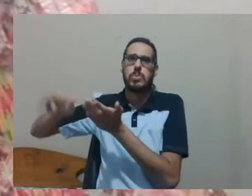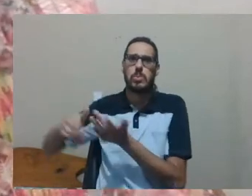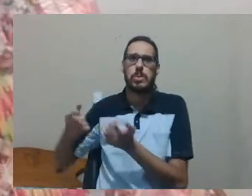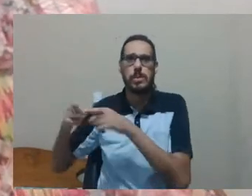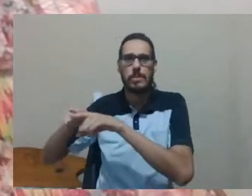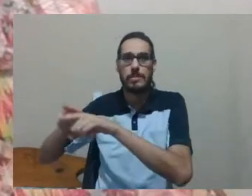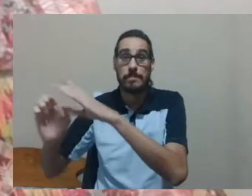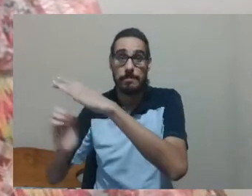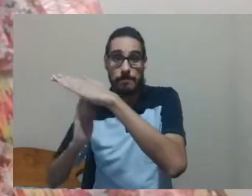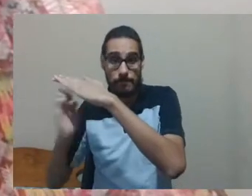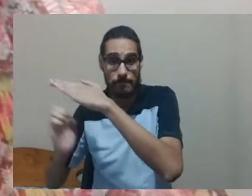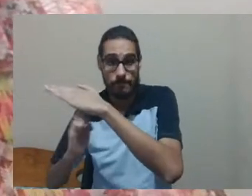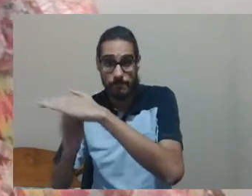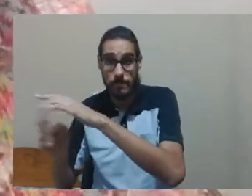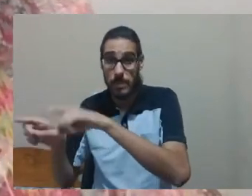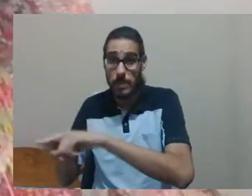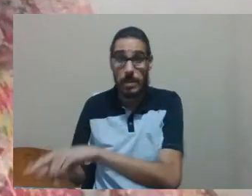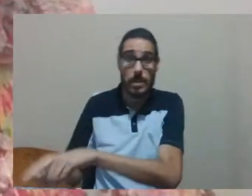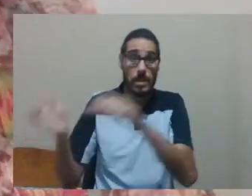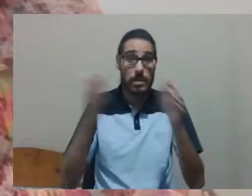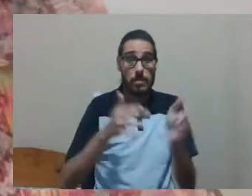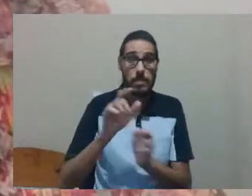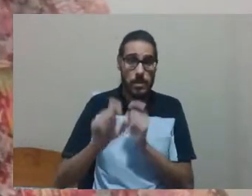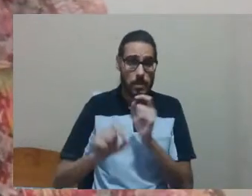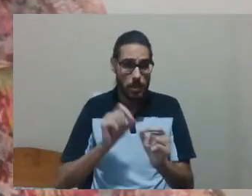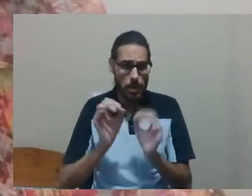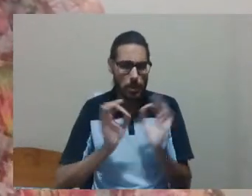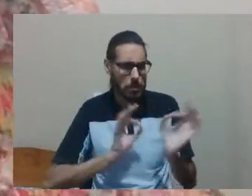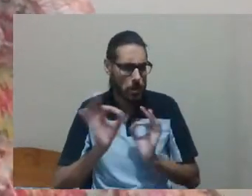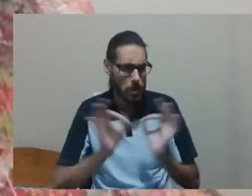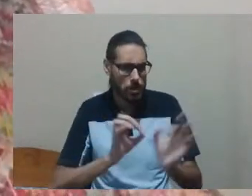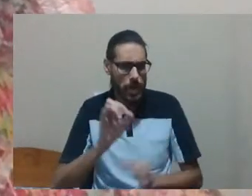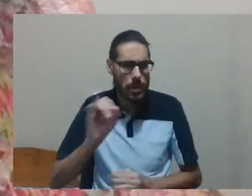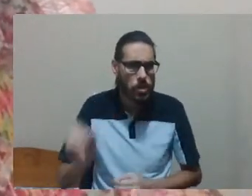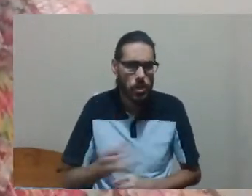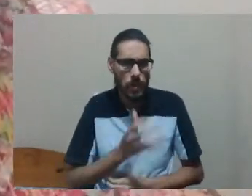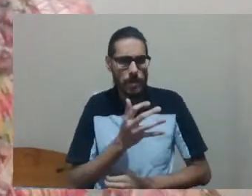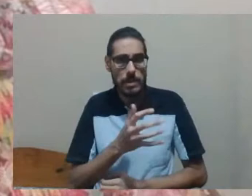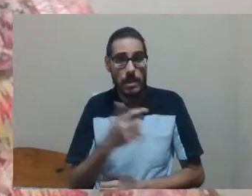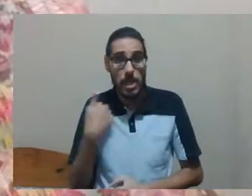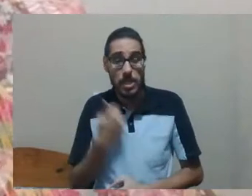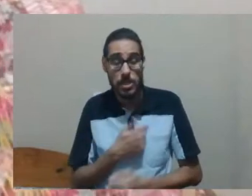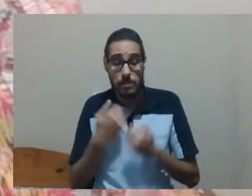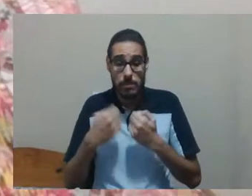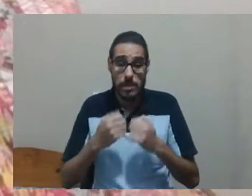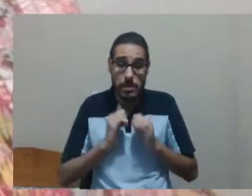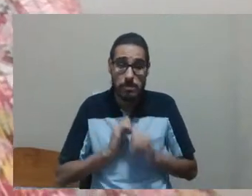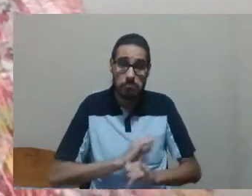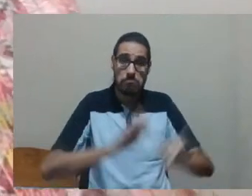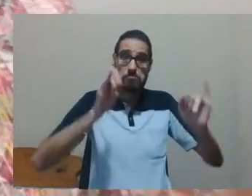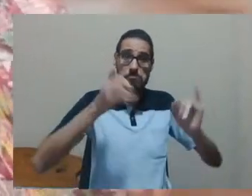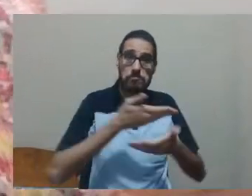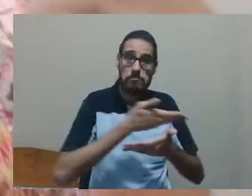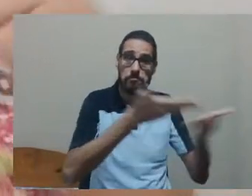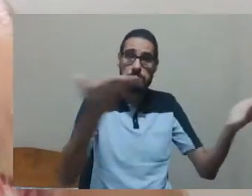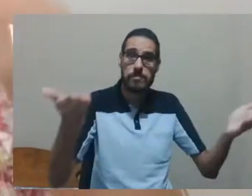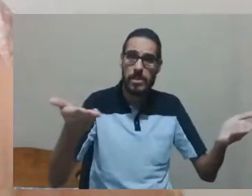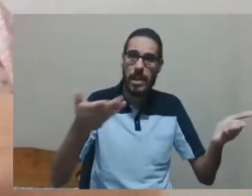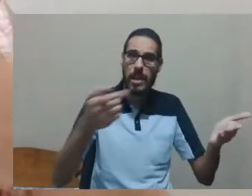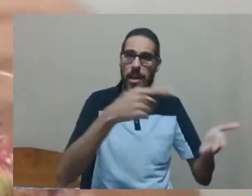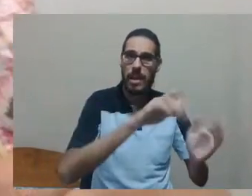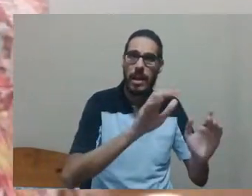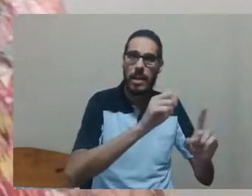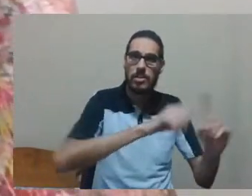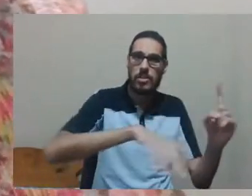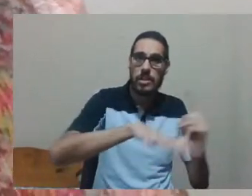os projetos de inovação, nós temos que levar essa informação à própria sociedade e às próprias empresas, porque a empresa pode